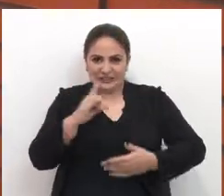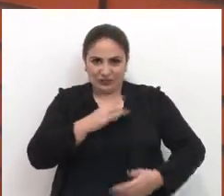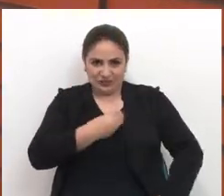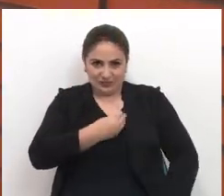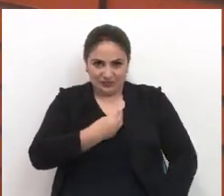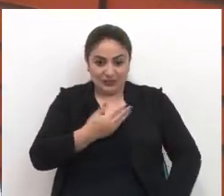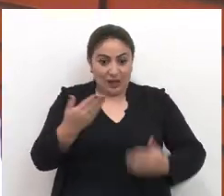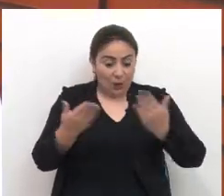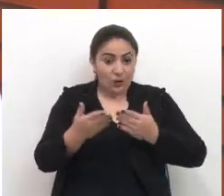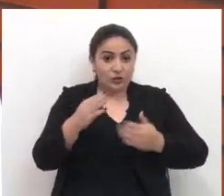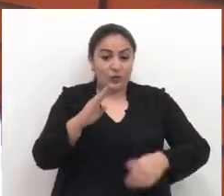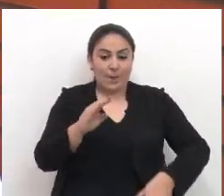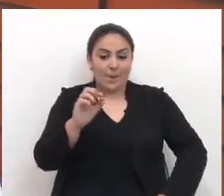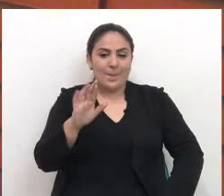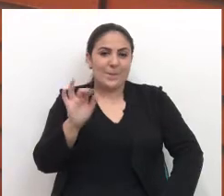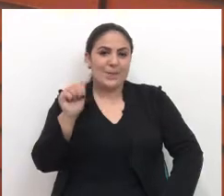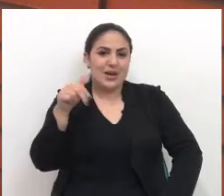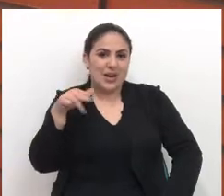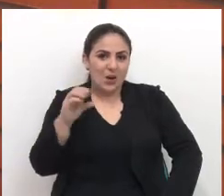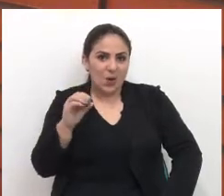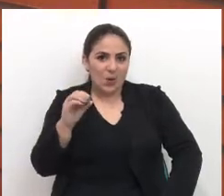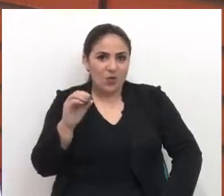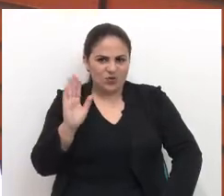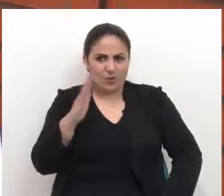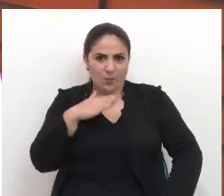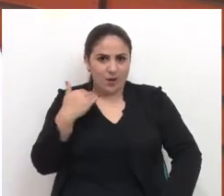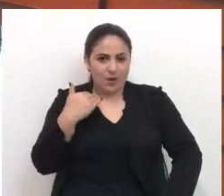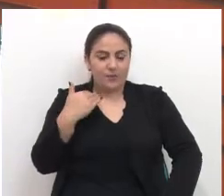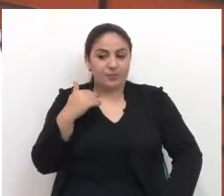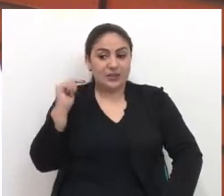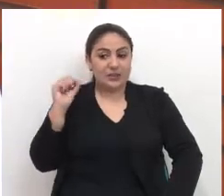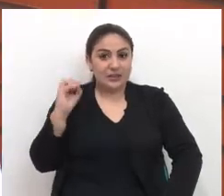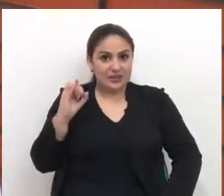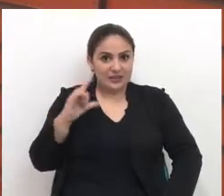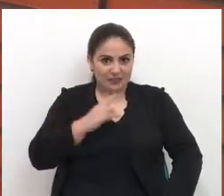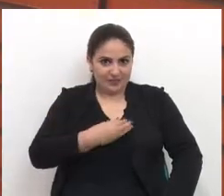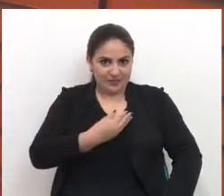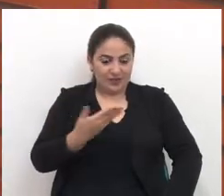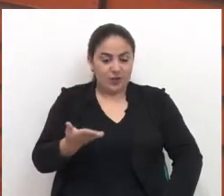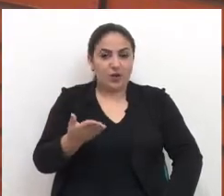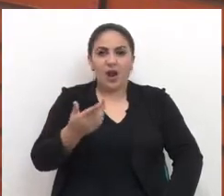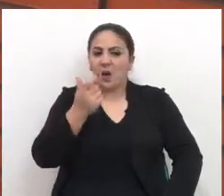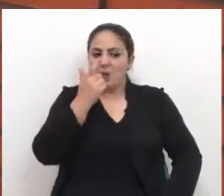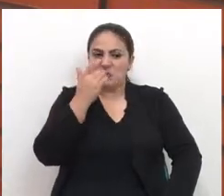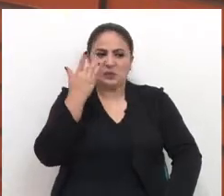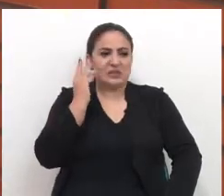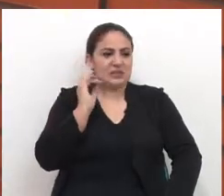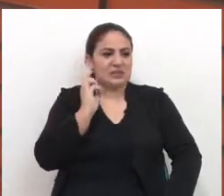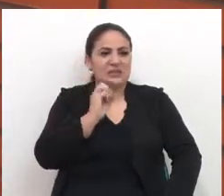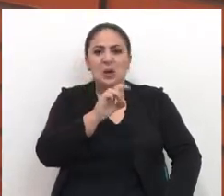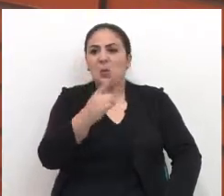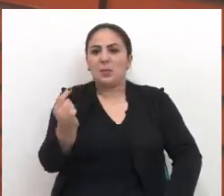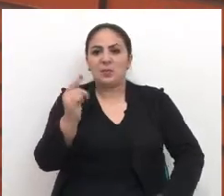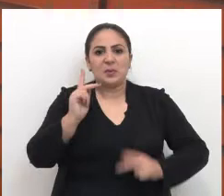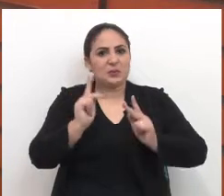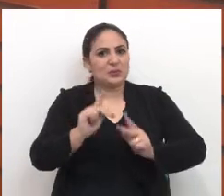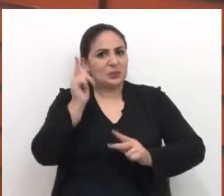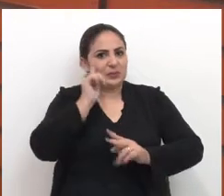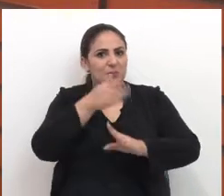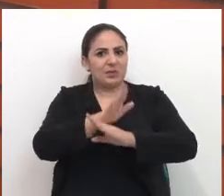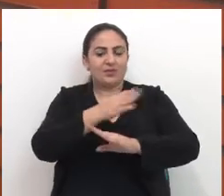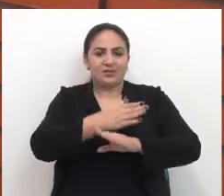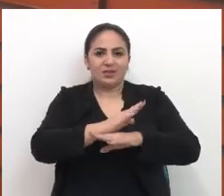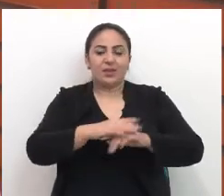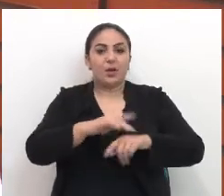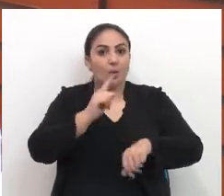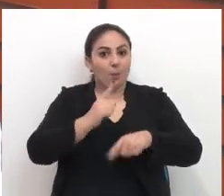Branco existisse hoje aqui ainda, ele já está falecido, se ele fosse um examinador, Eu não sei se passava alguém,